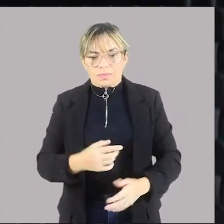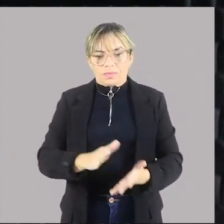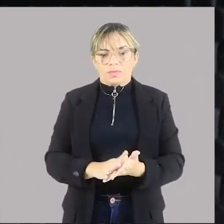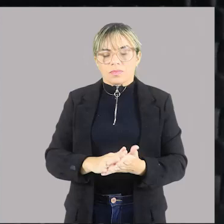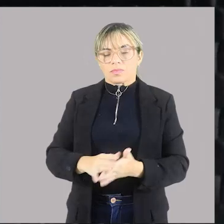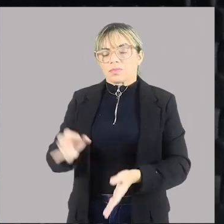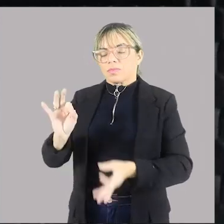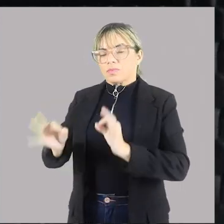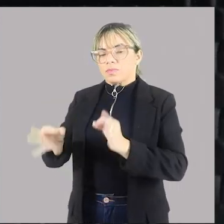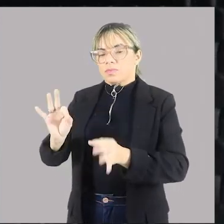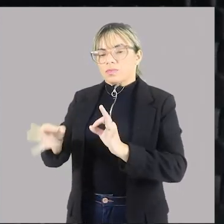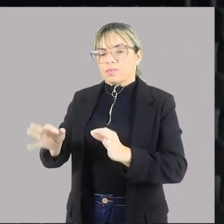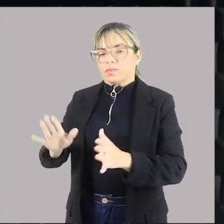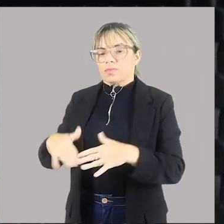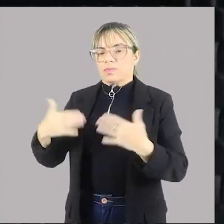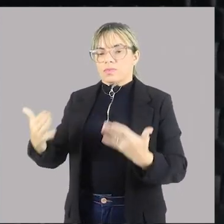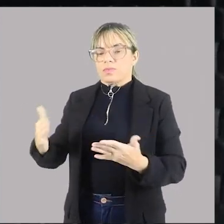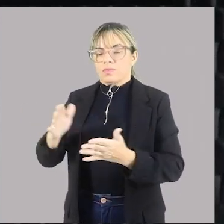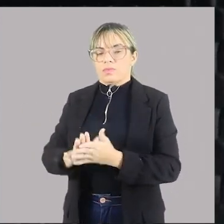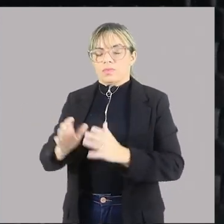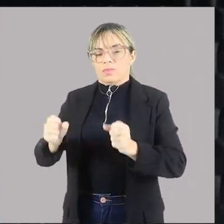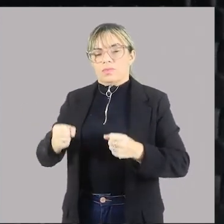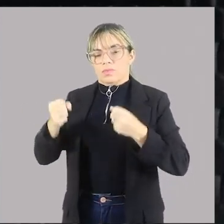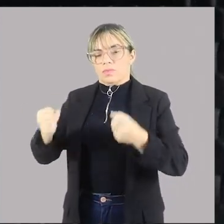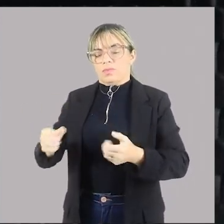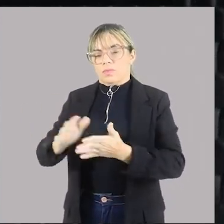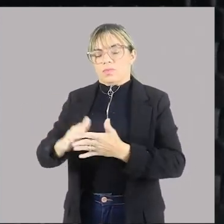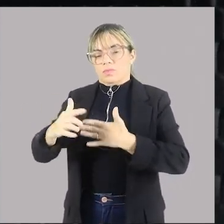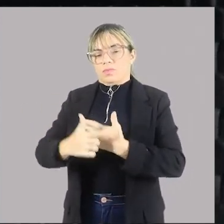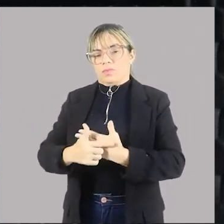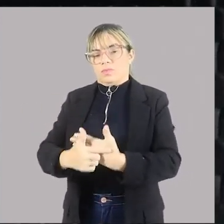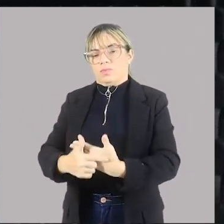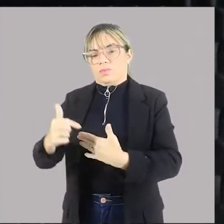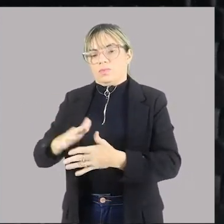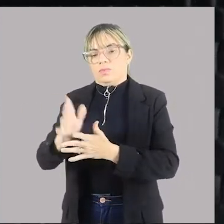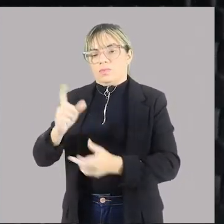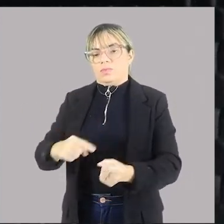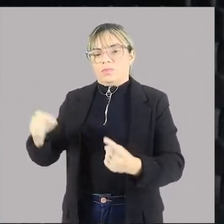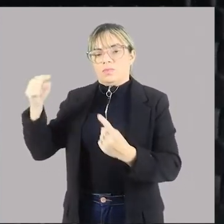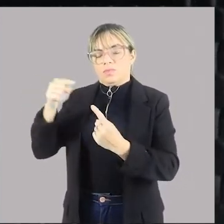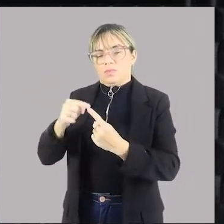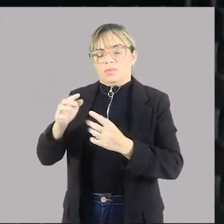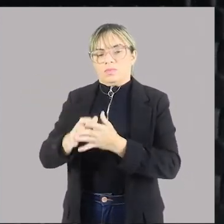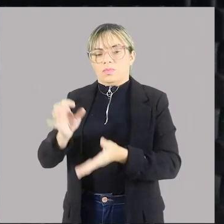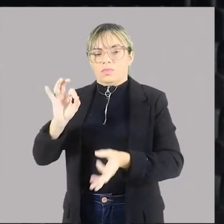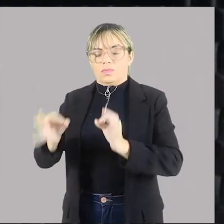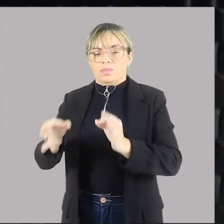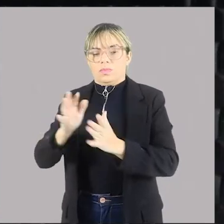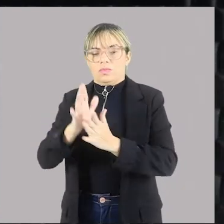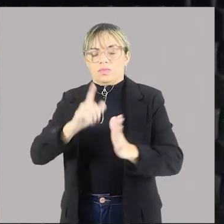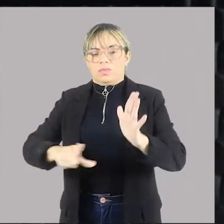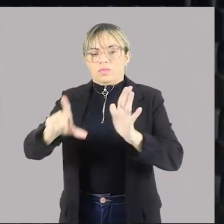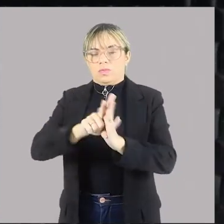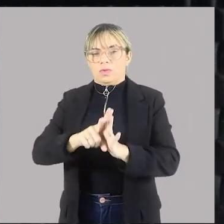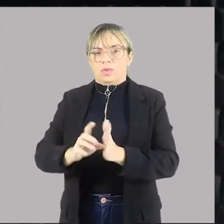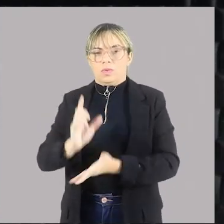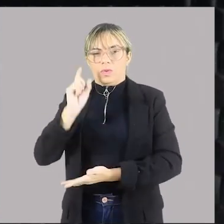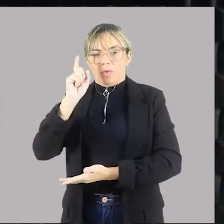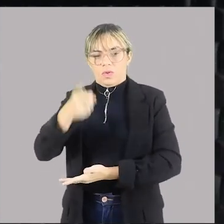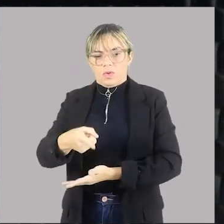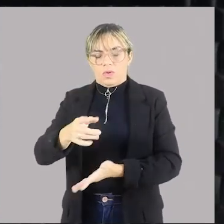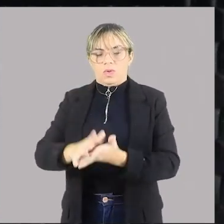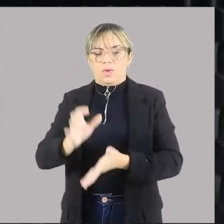fiscalizadora. Judiciário é o poder ou a função que exerce tipicamente a função de julgar, a